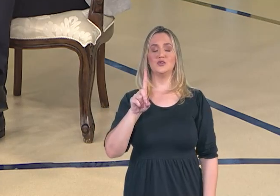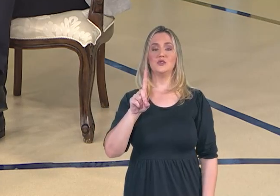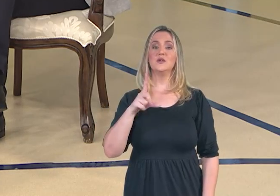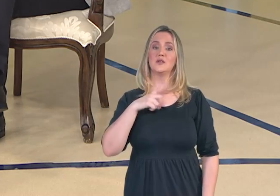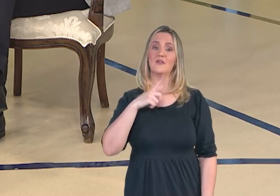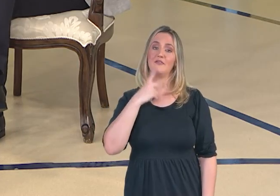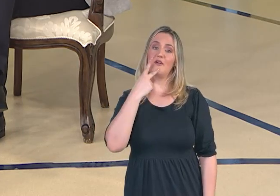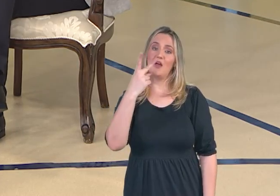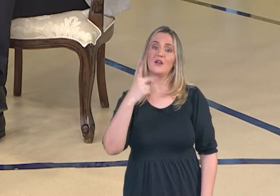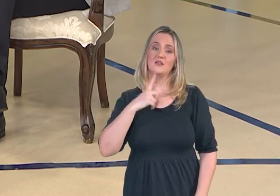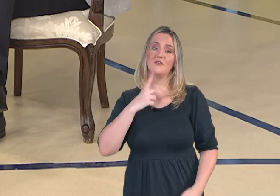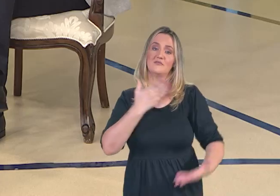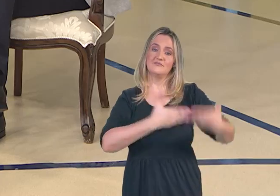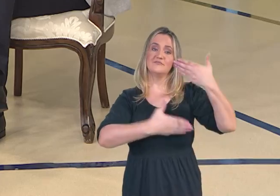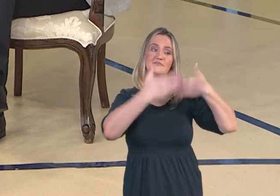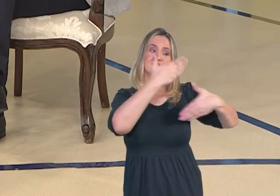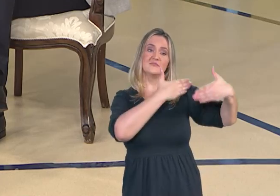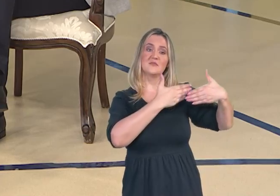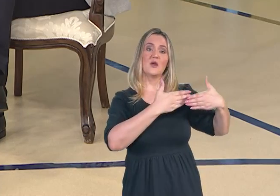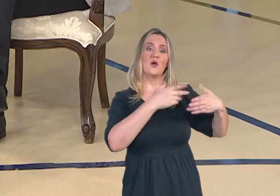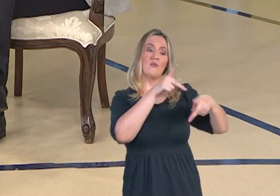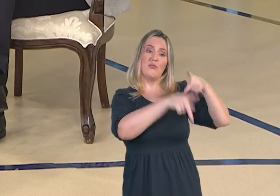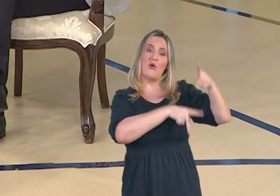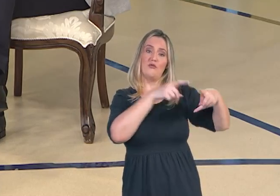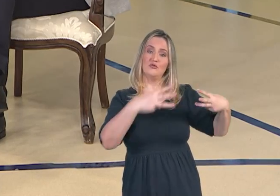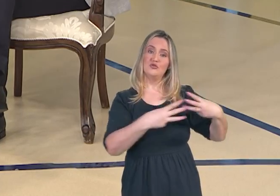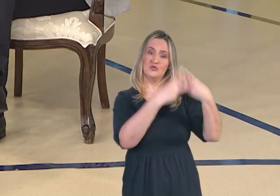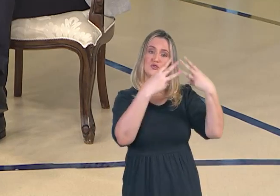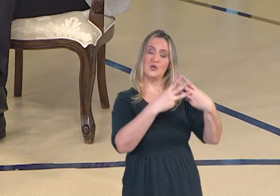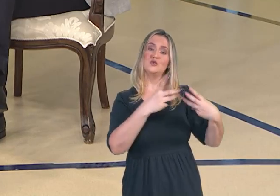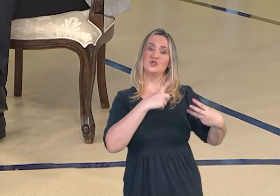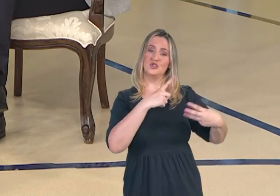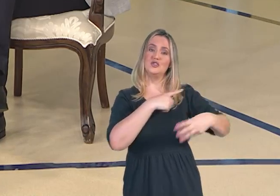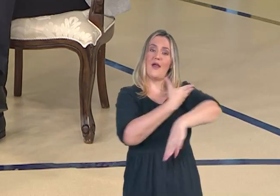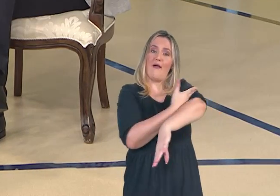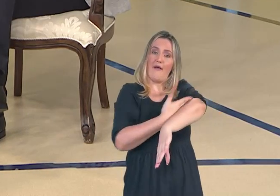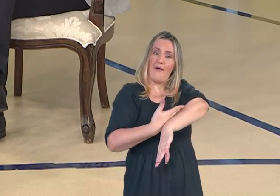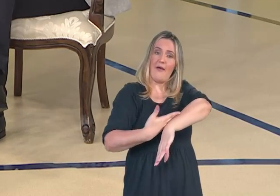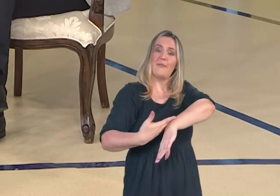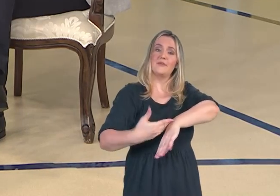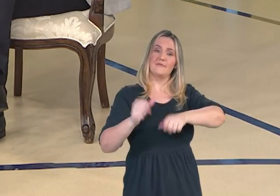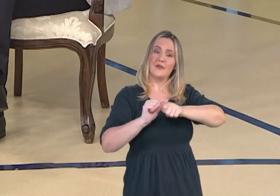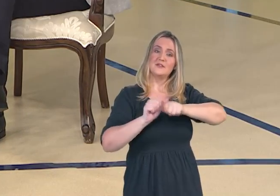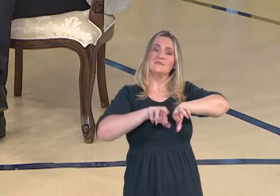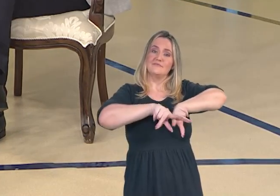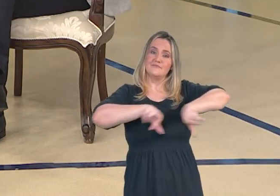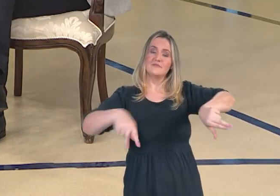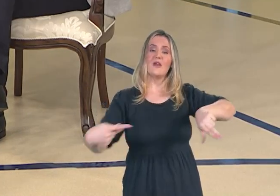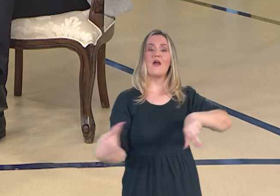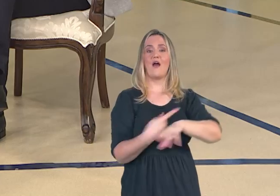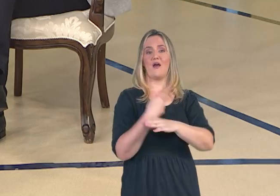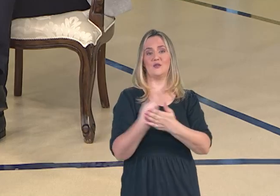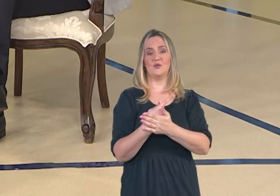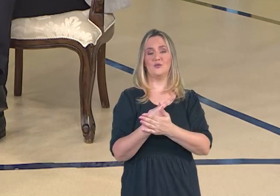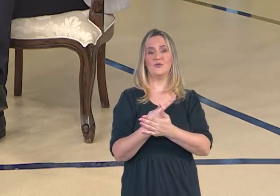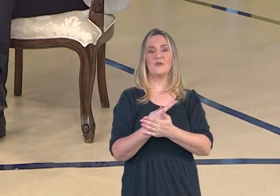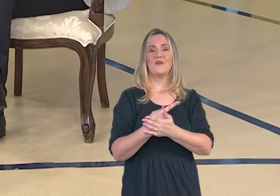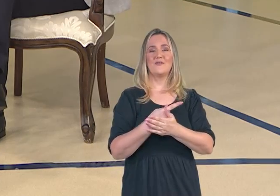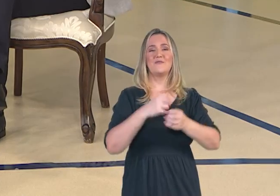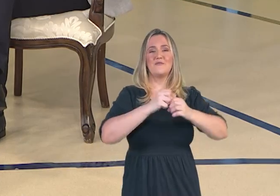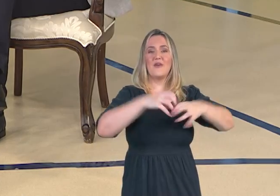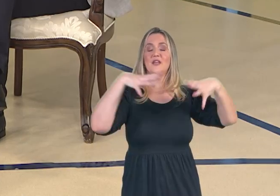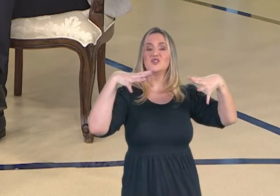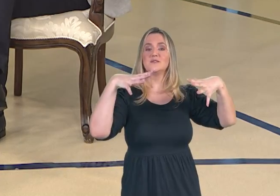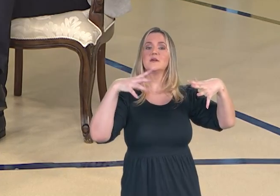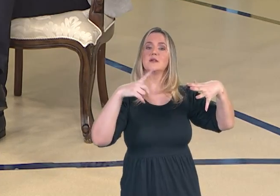autora, durante os primeiros 500 ou 600 anos de nossa época, a feitiçaria foi onipresente e os judeus não